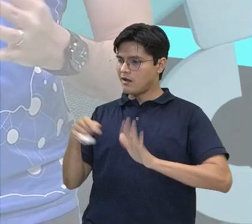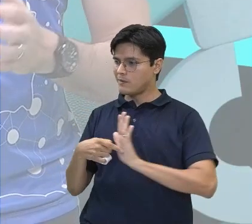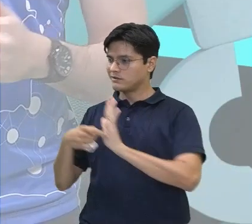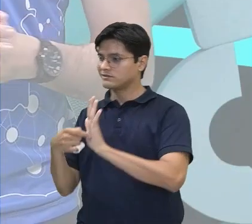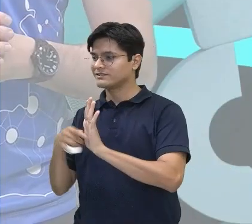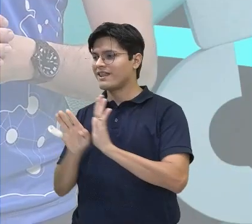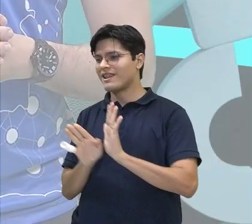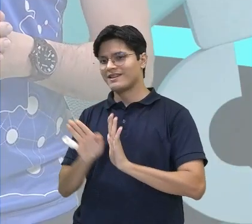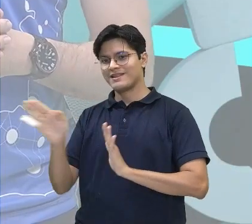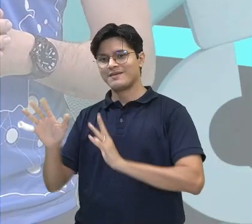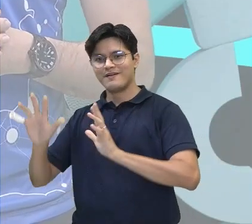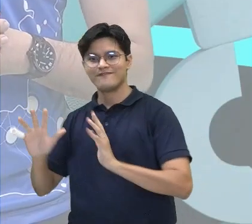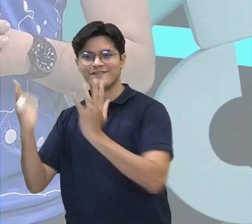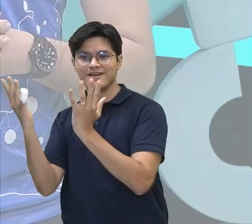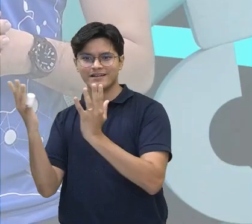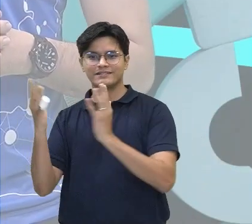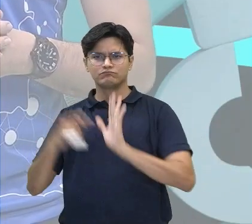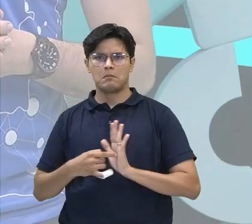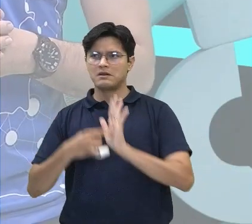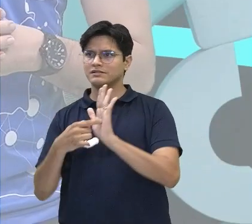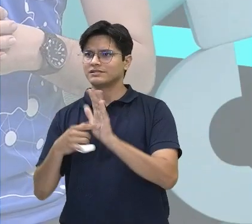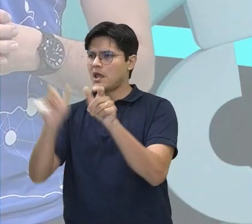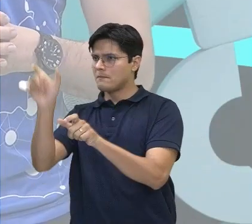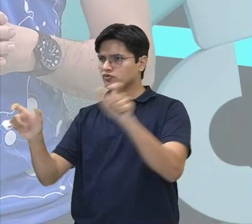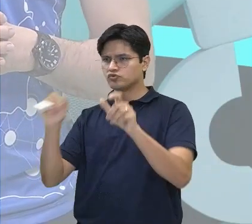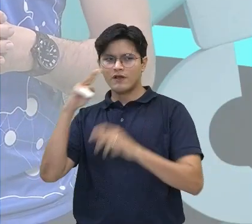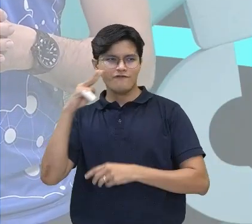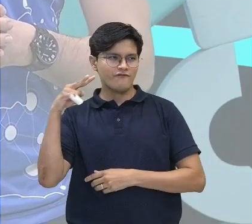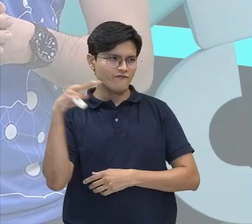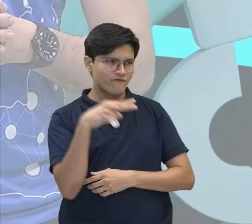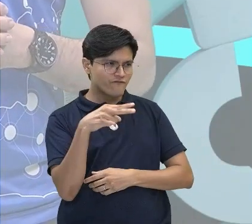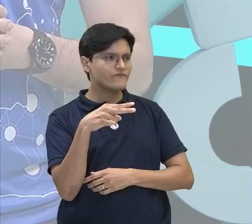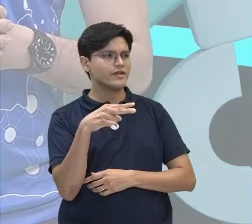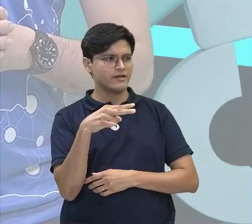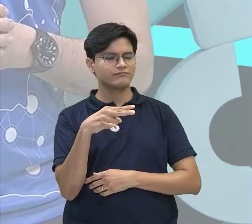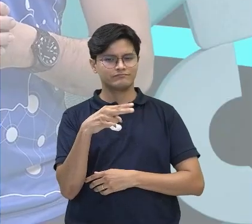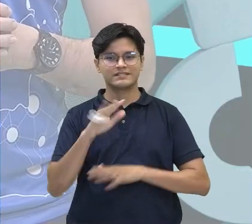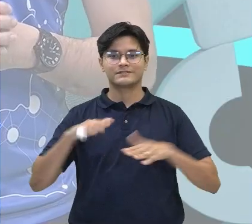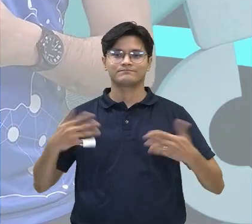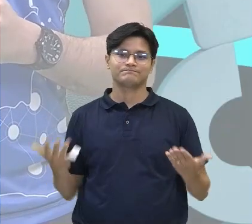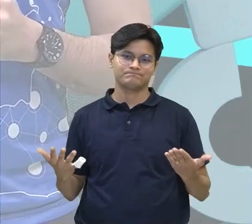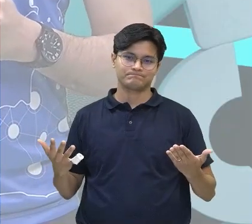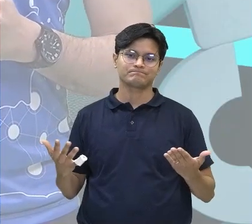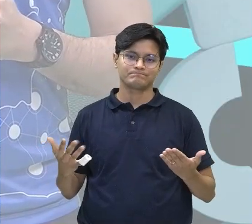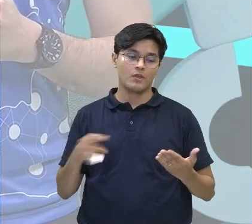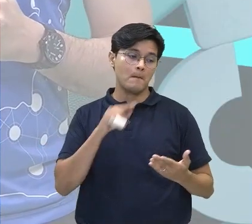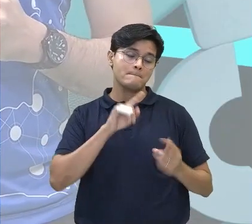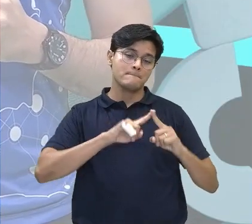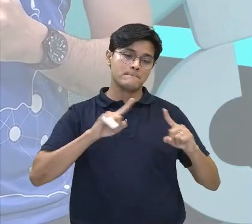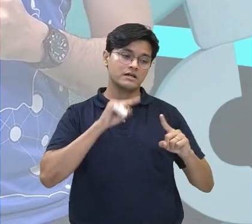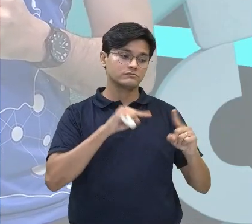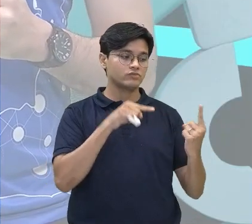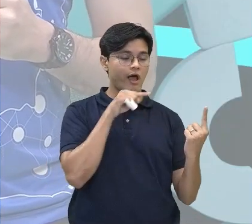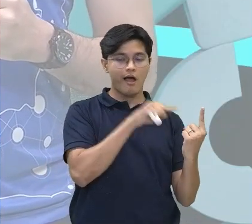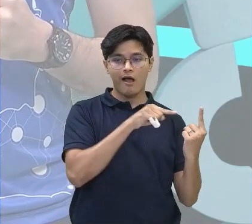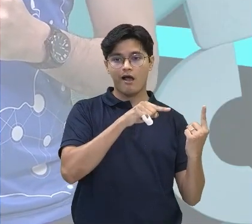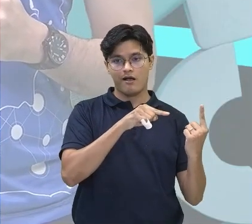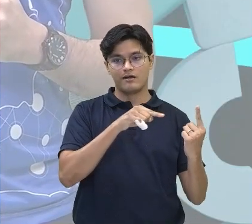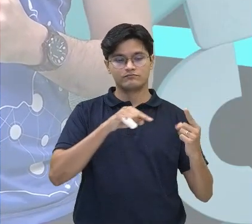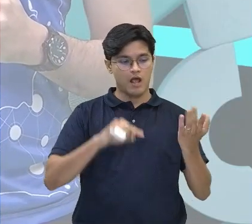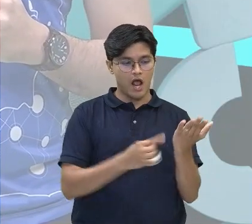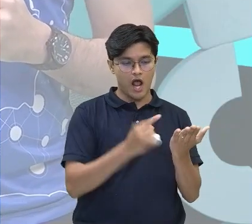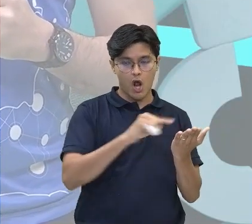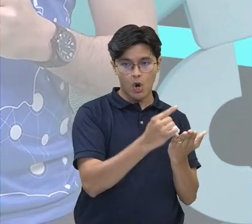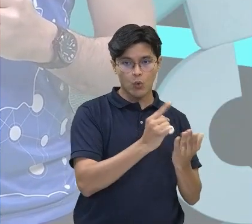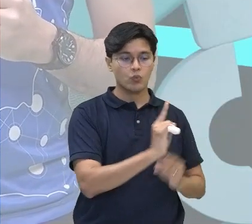tudo a ver com a nossa indagação ali na nossa biblioteca sobre. O Machado brincava muito com esse tipo de coisa. Ele faz esse texto na forma de um